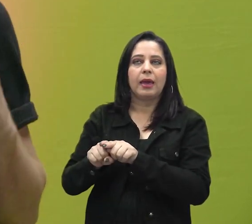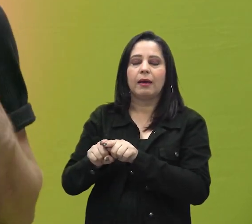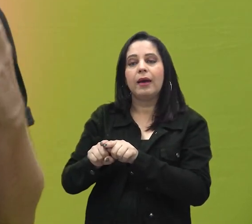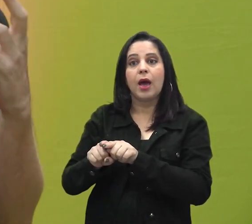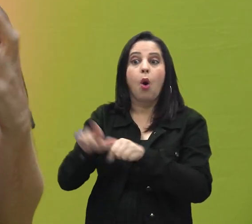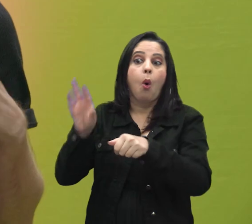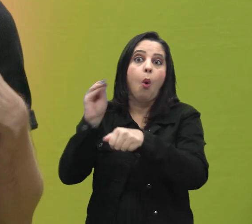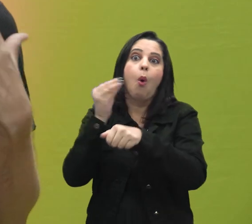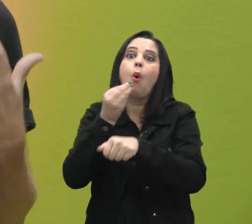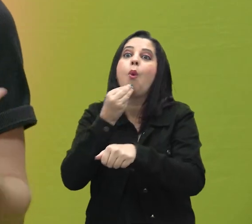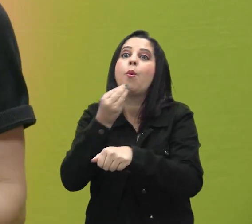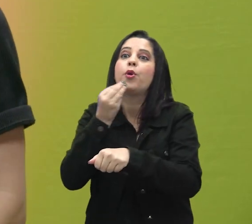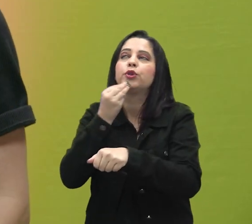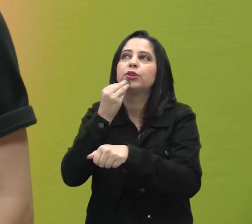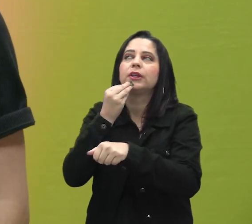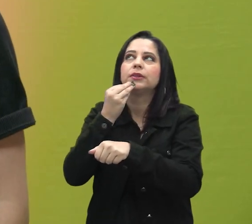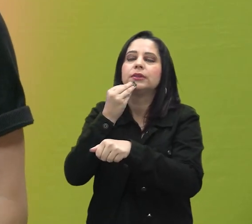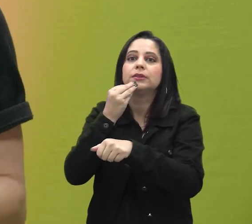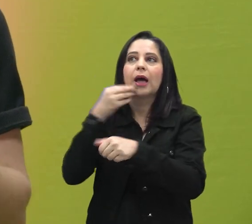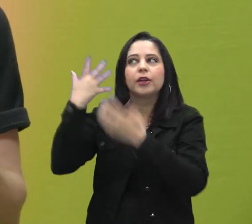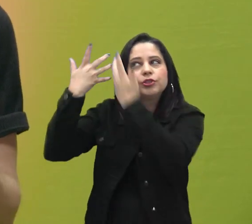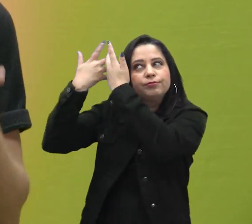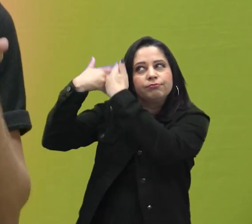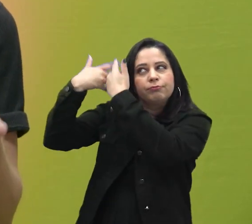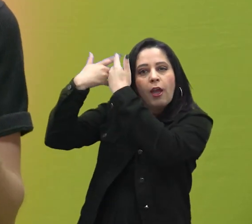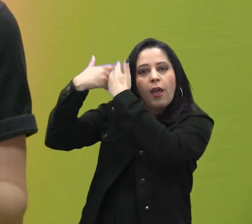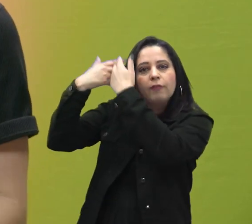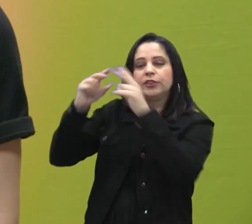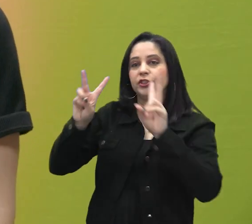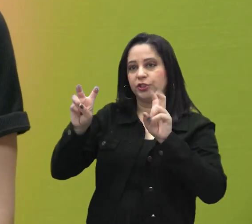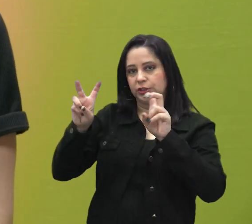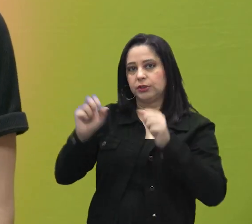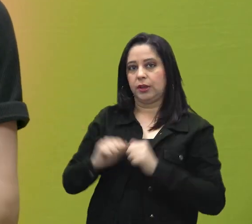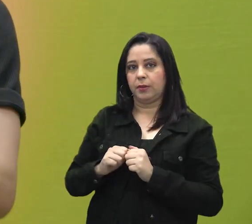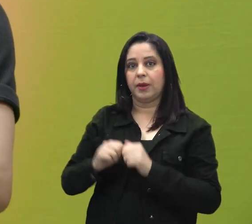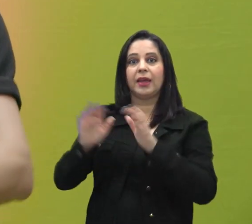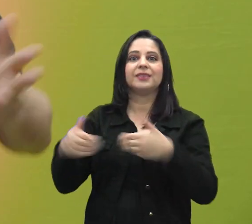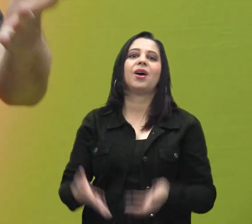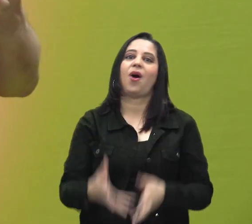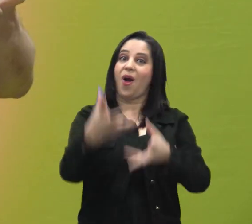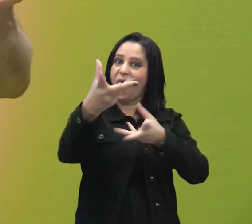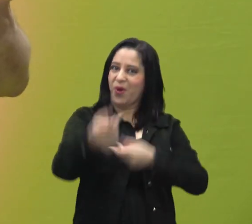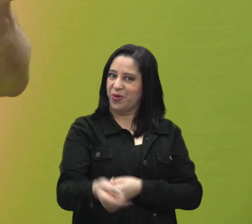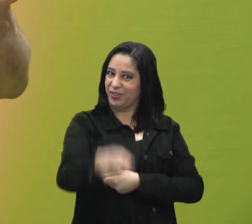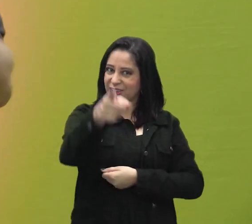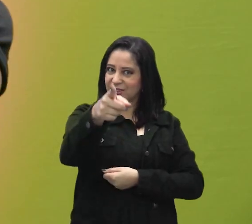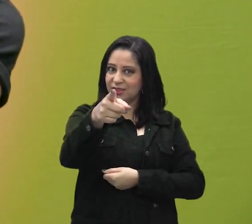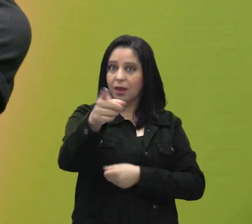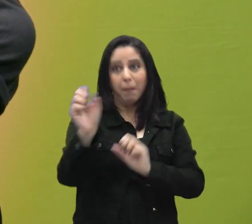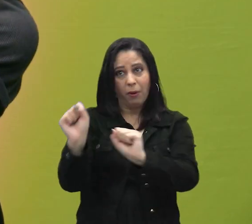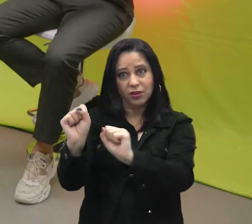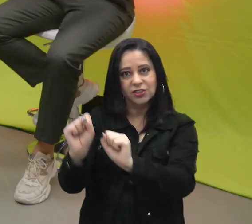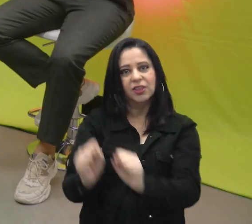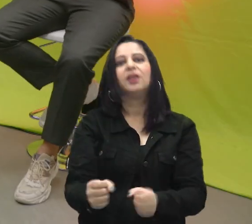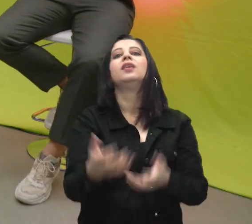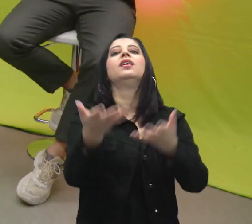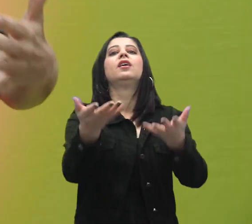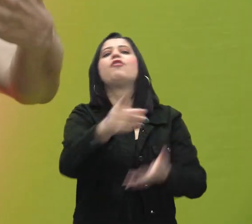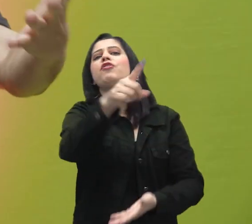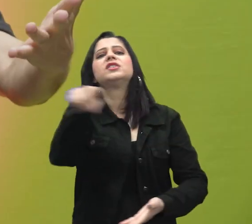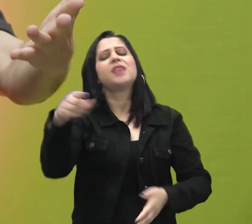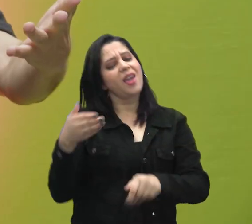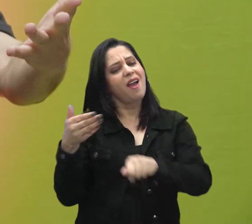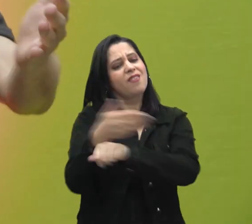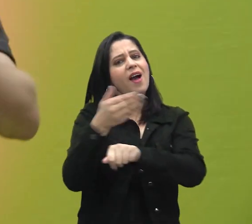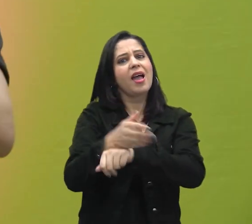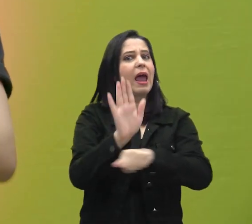uma maneira de pensar sobre o filme. E ele está em cartaz agora nos cinemas. Então eu já faço convite para você. Posso usar isso? Deve, agora o espaço? Deve.